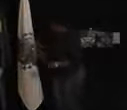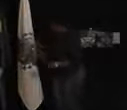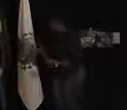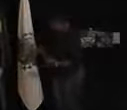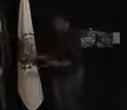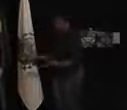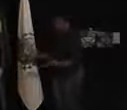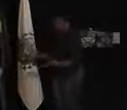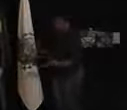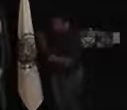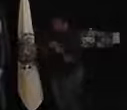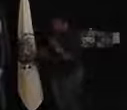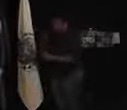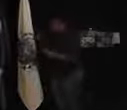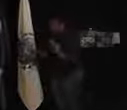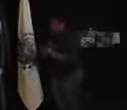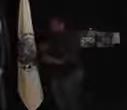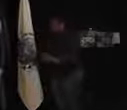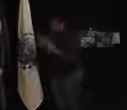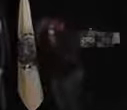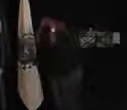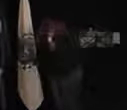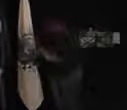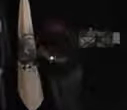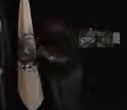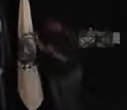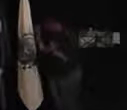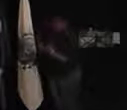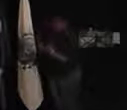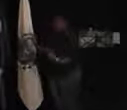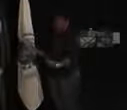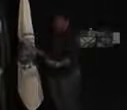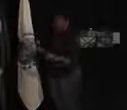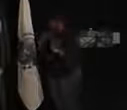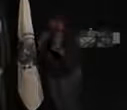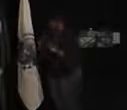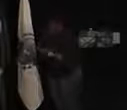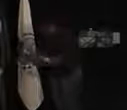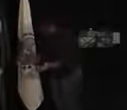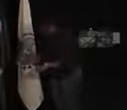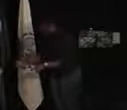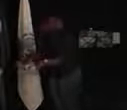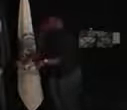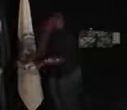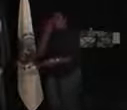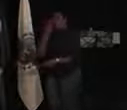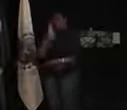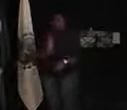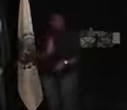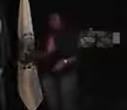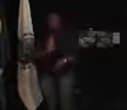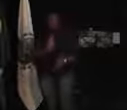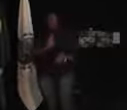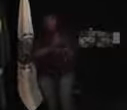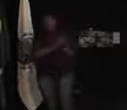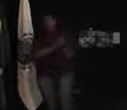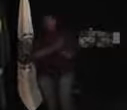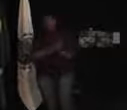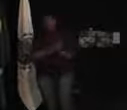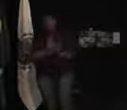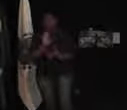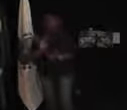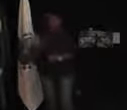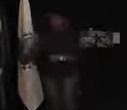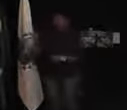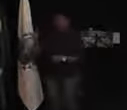meu Deus, como é que você vai tomar jeito? Aí descarrega aquilo, ele ouve, promete, mas ele... Então o TDA, ele só repreende